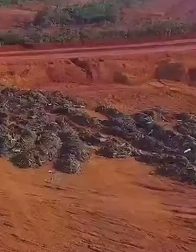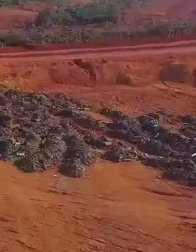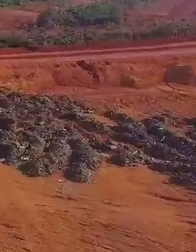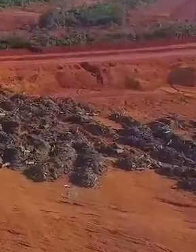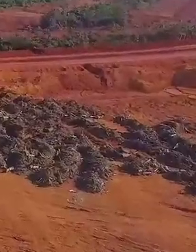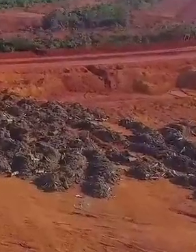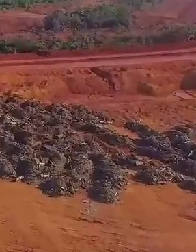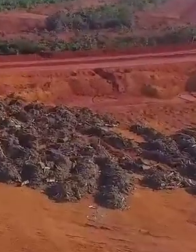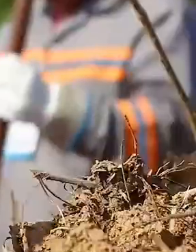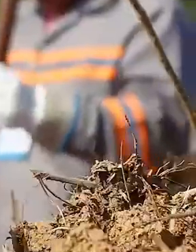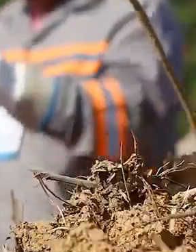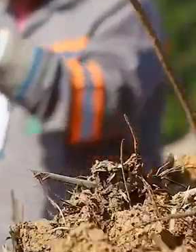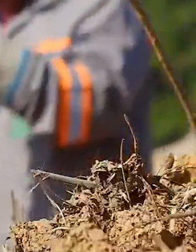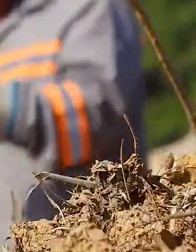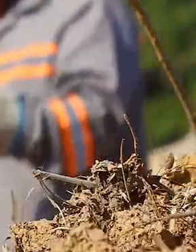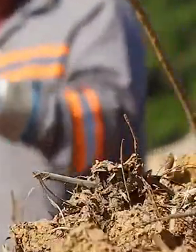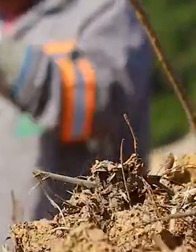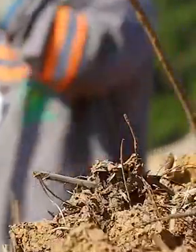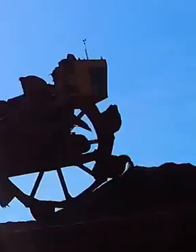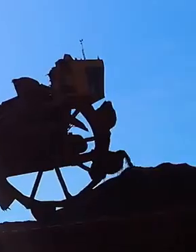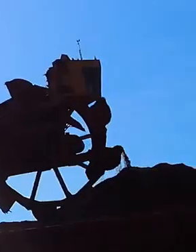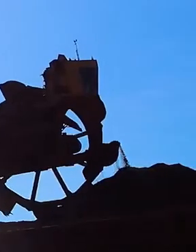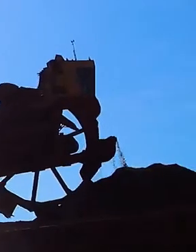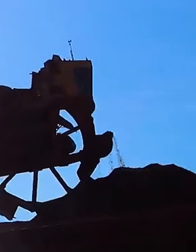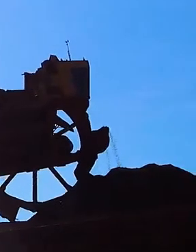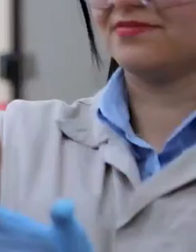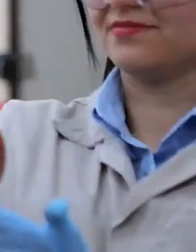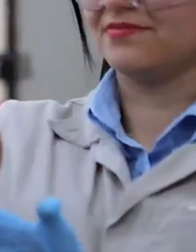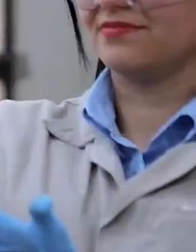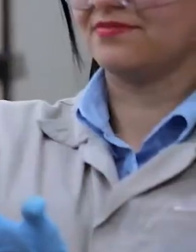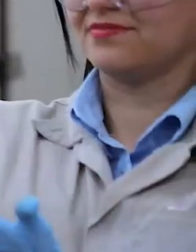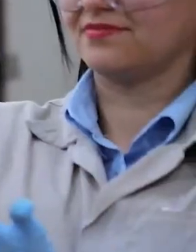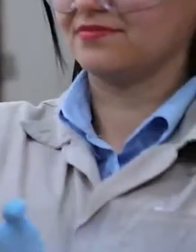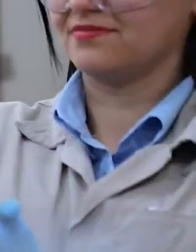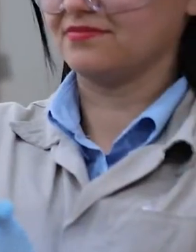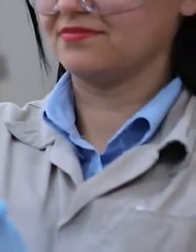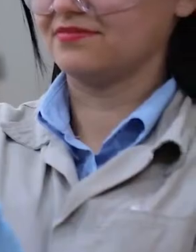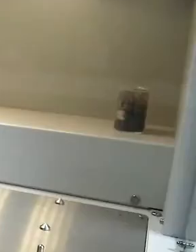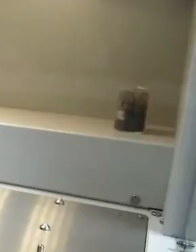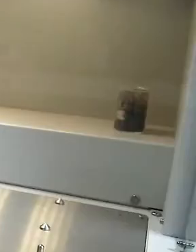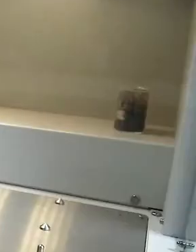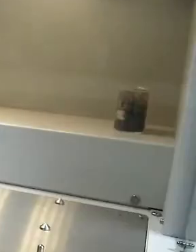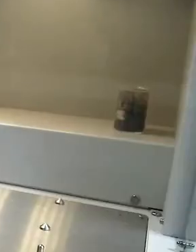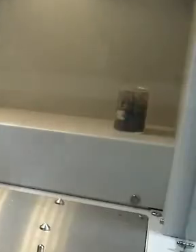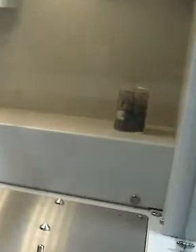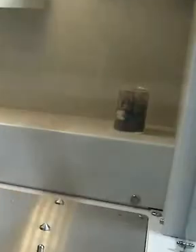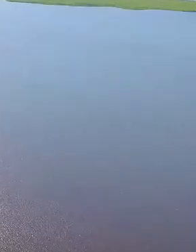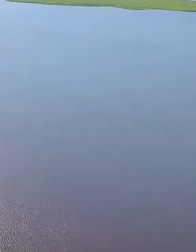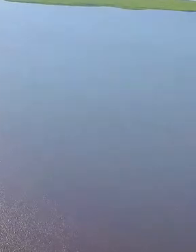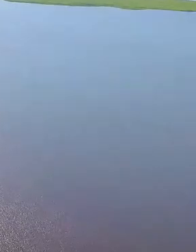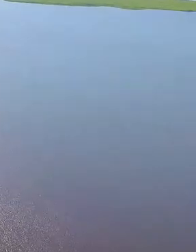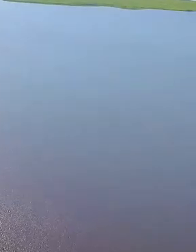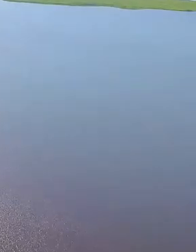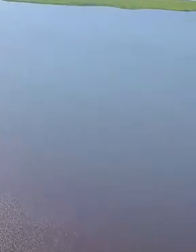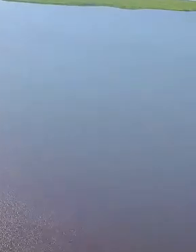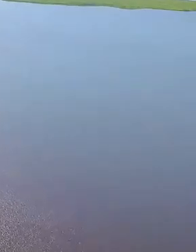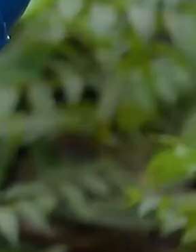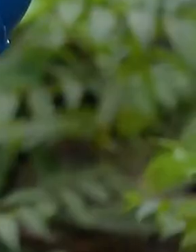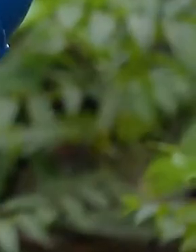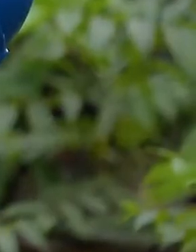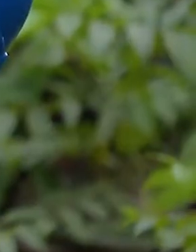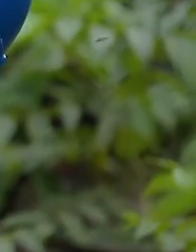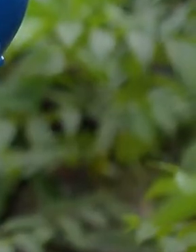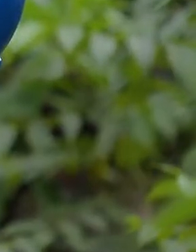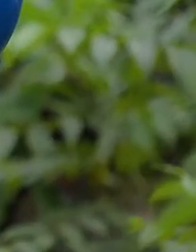minério até a reabilitação das áreas. Produzir bauxita de alta qualidade. Superar todos os desafios